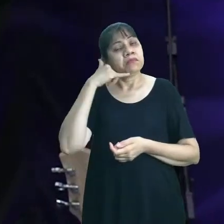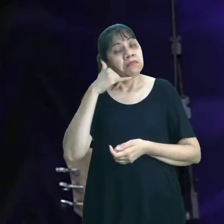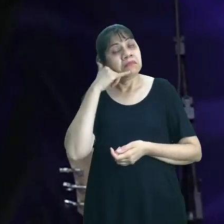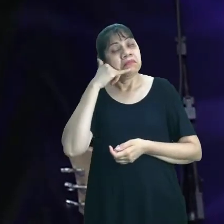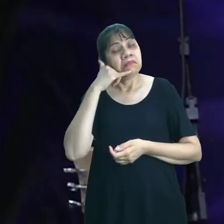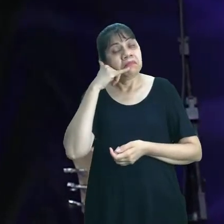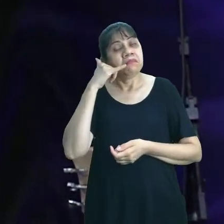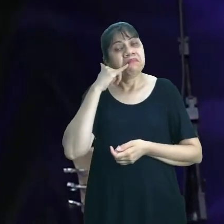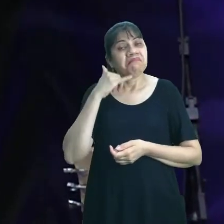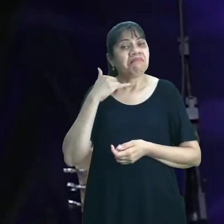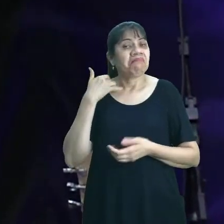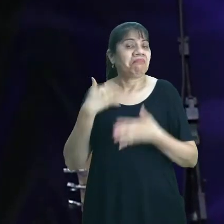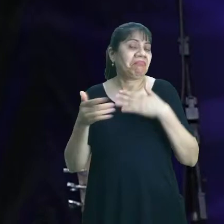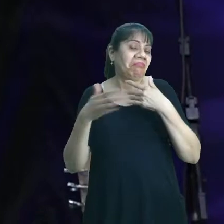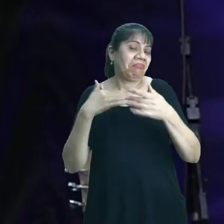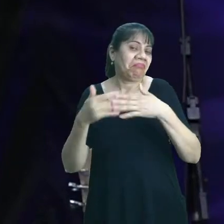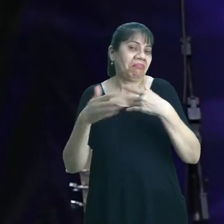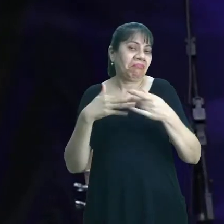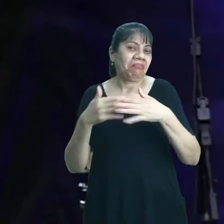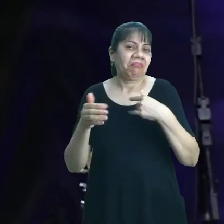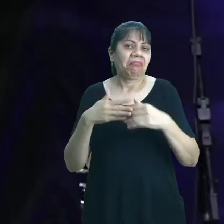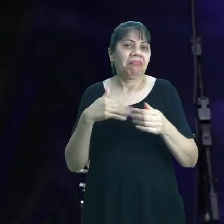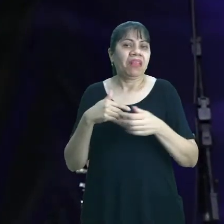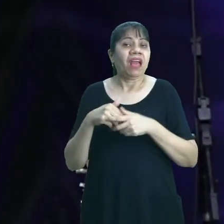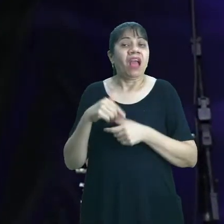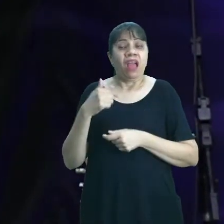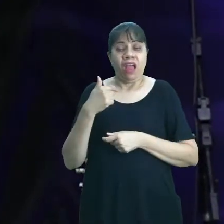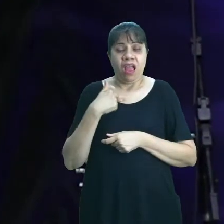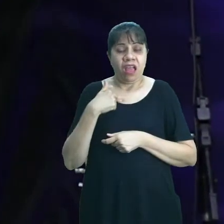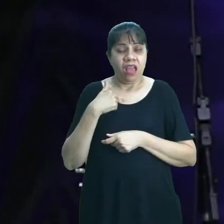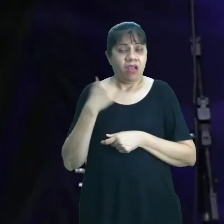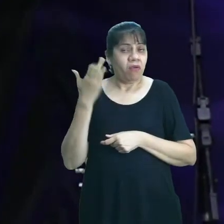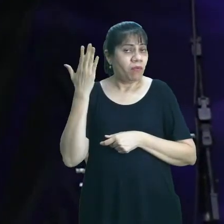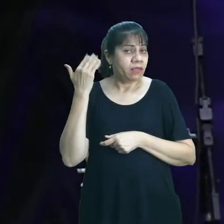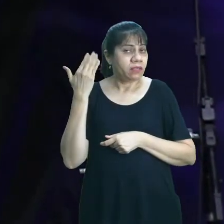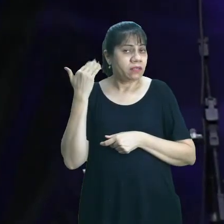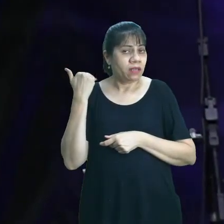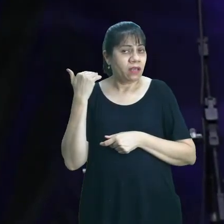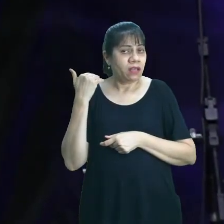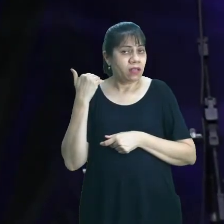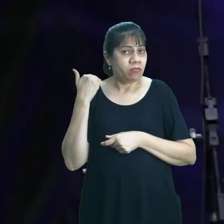Se eu fizesse isso, era morte.